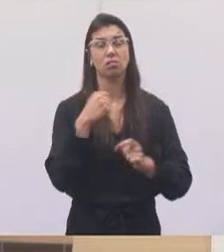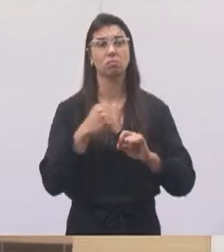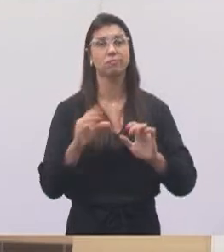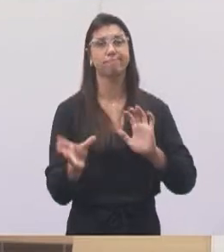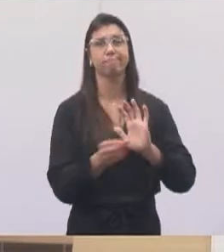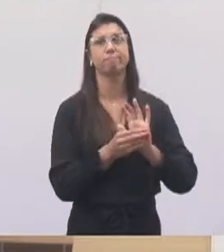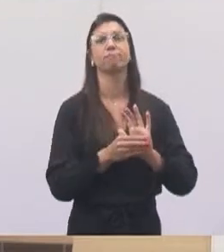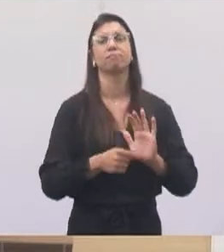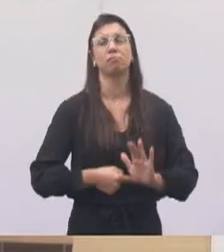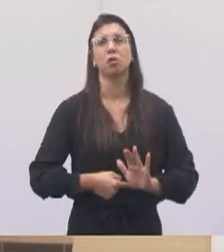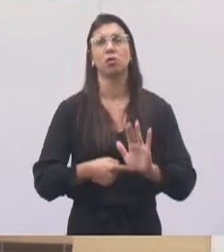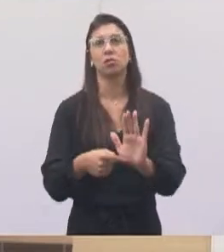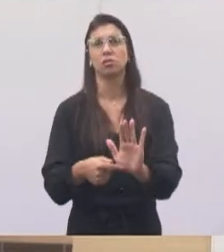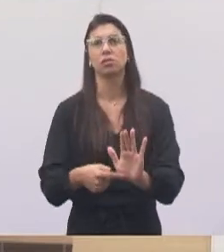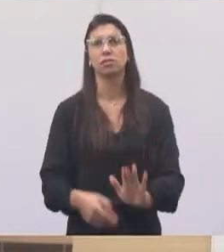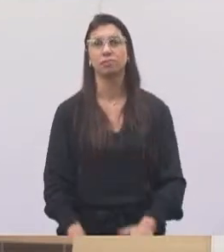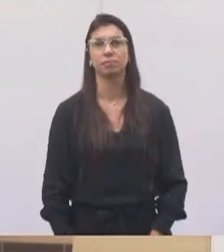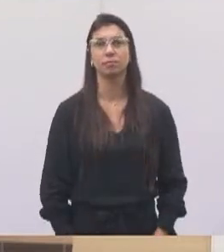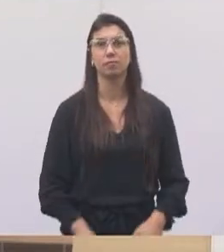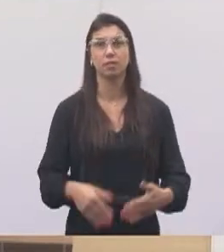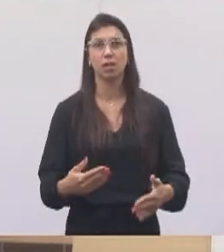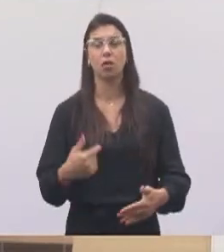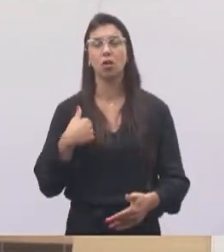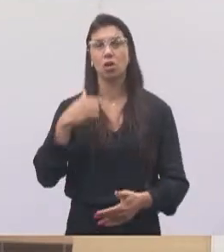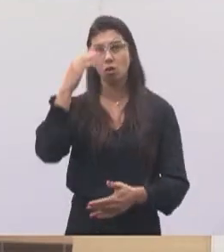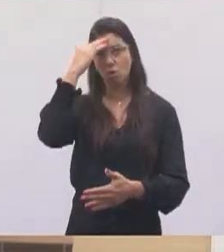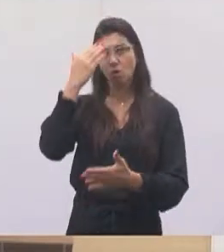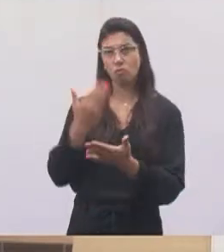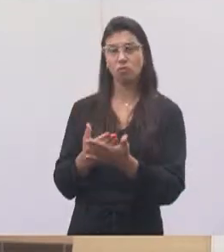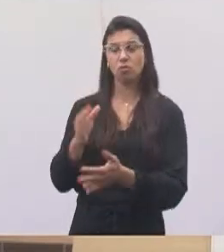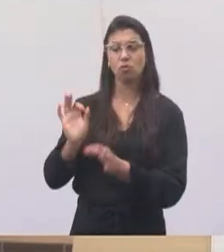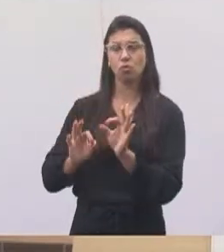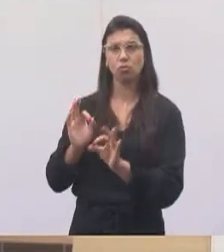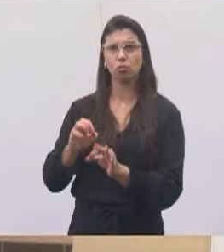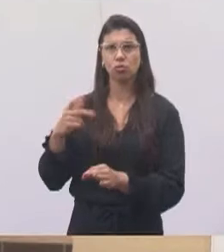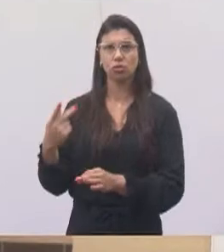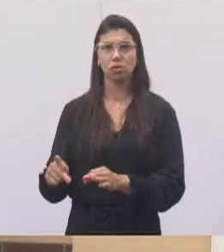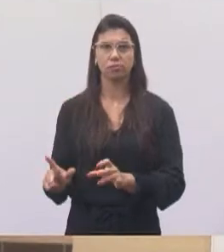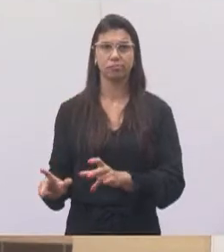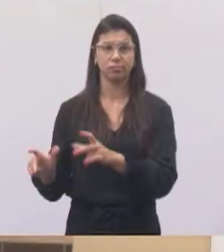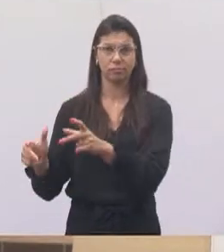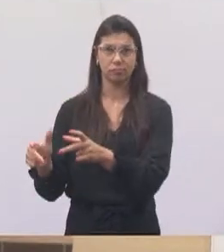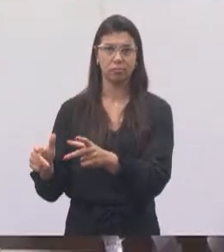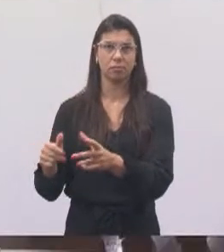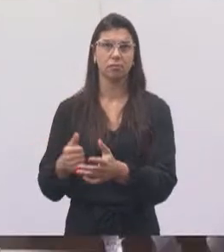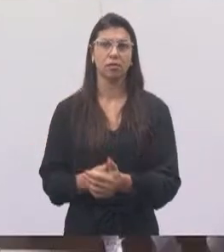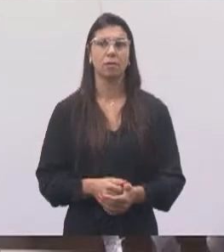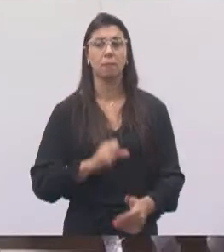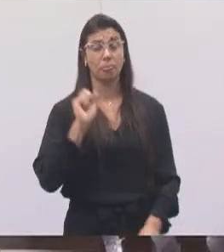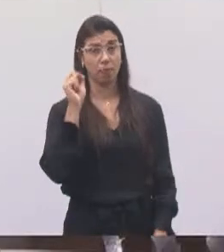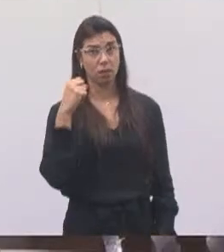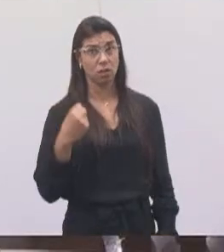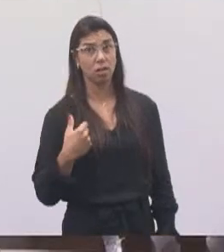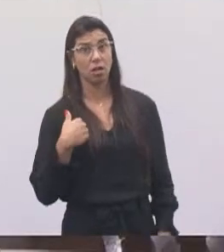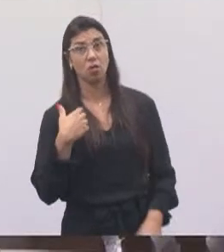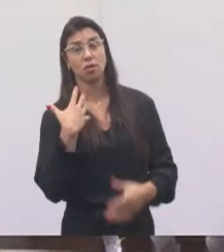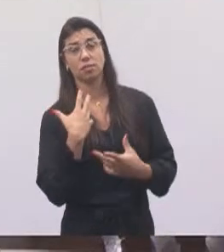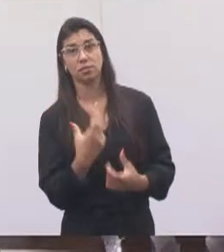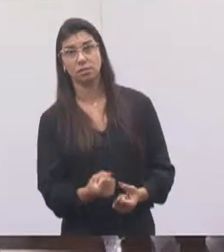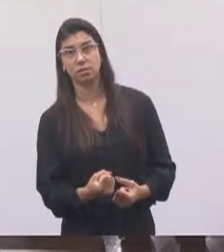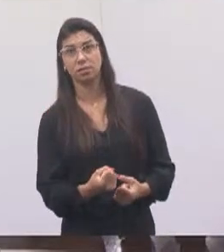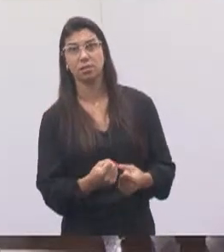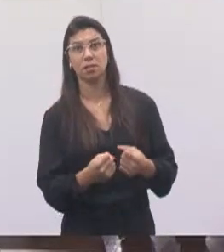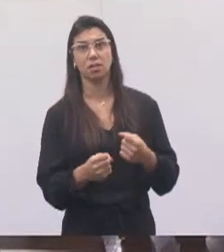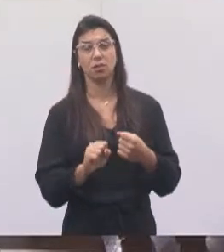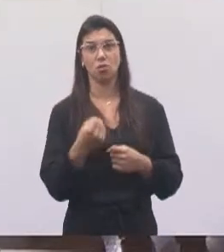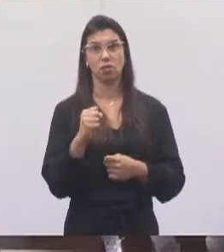ou sugerimos para você retirar ou não. Eu confio muito no nosso jurídico e é ele que eu respondo. Viu, Sônia, eu aceitei para